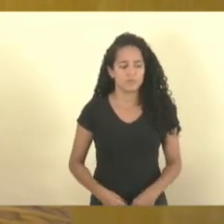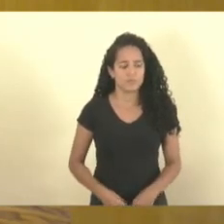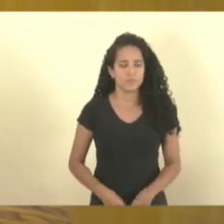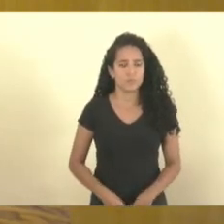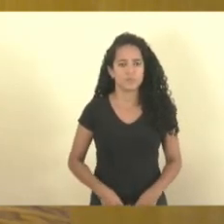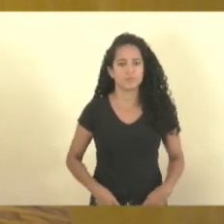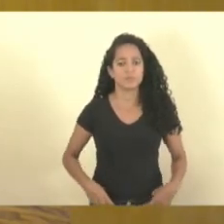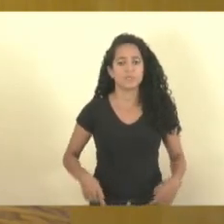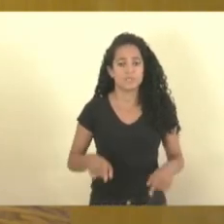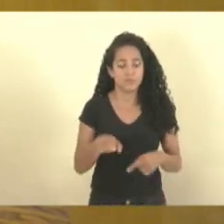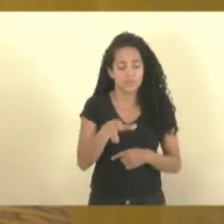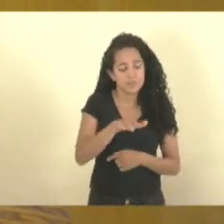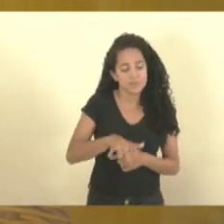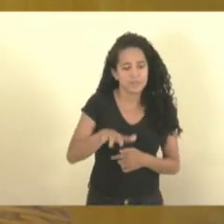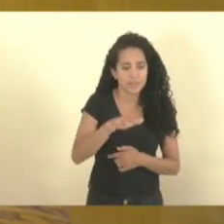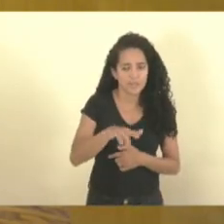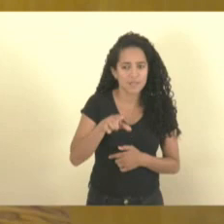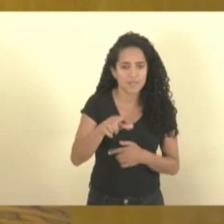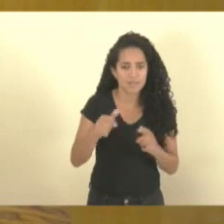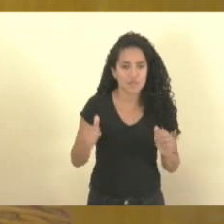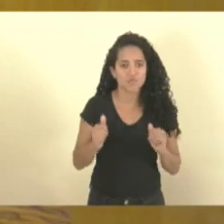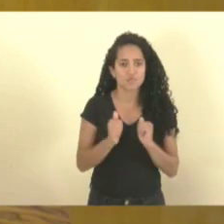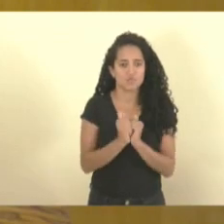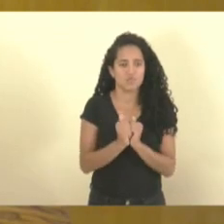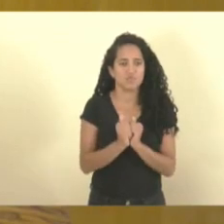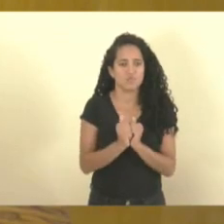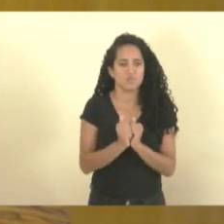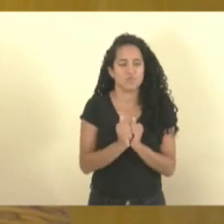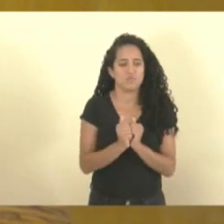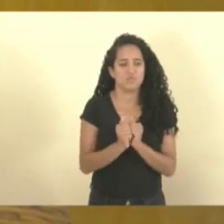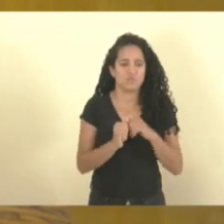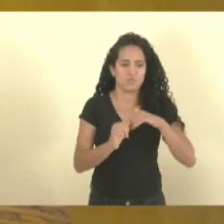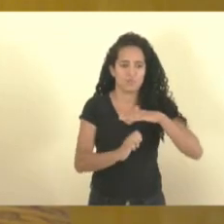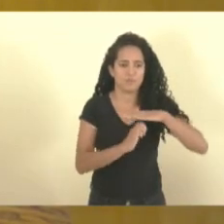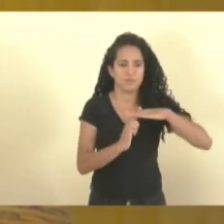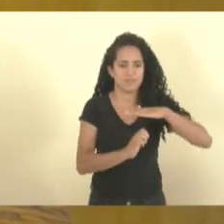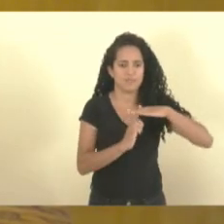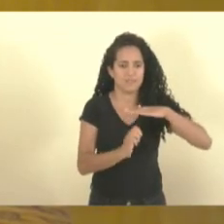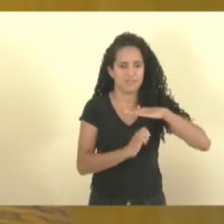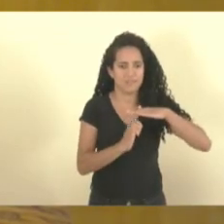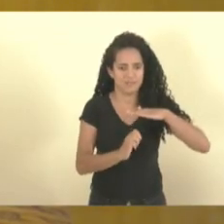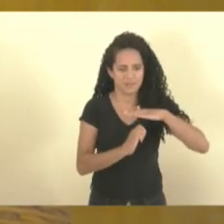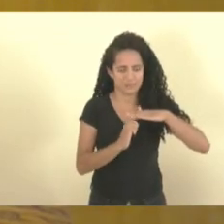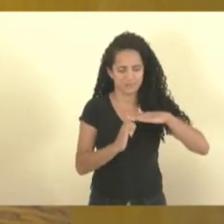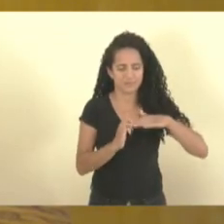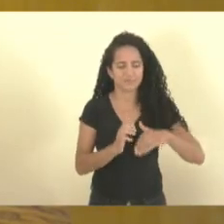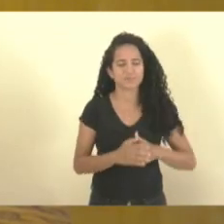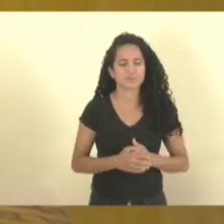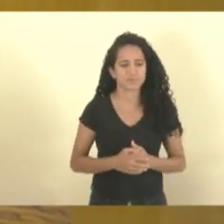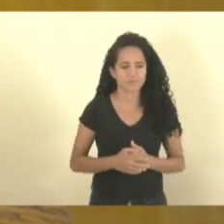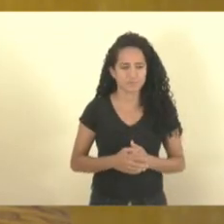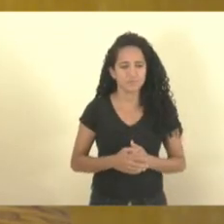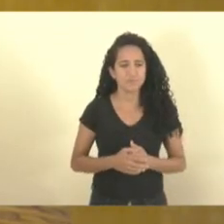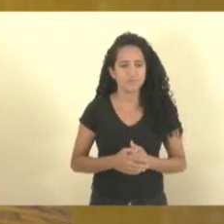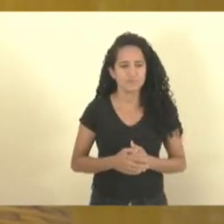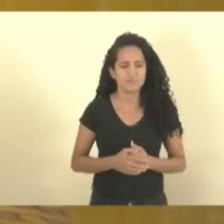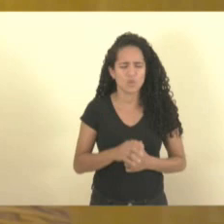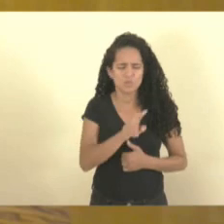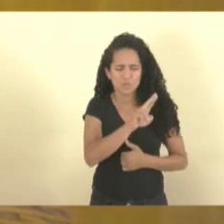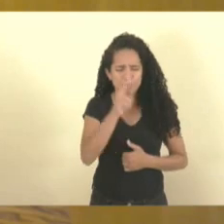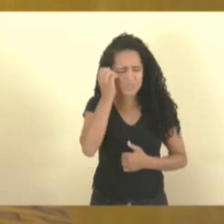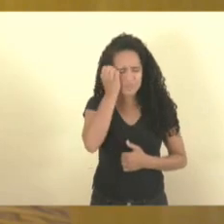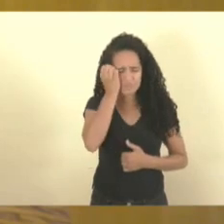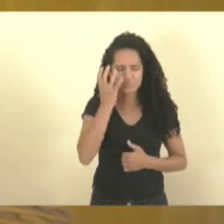nesse segmento, juntamente com esse empresário que eu tive, agora o nome